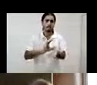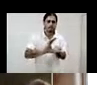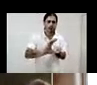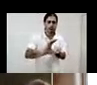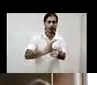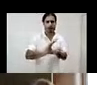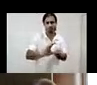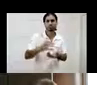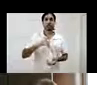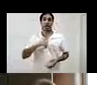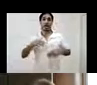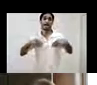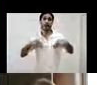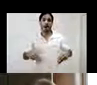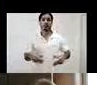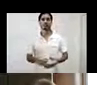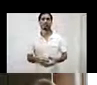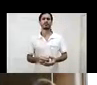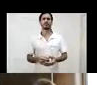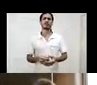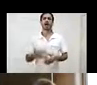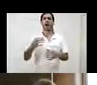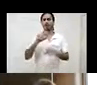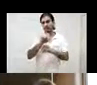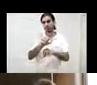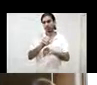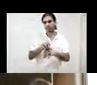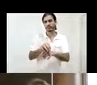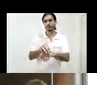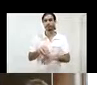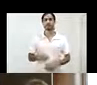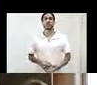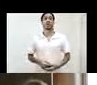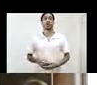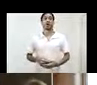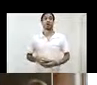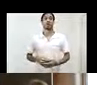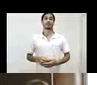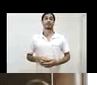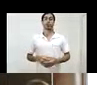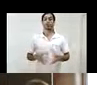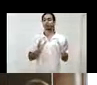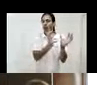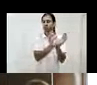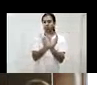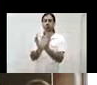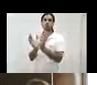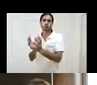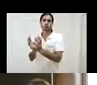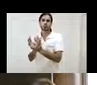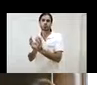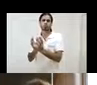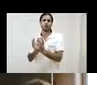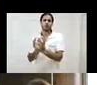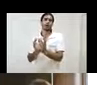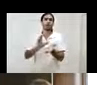nas instituições, dos órgãos de fomento, a gente sabe disso. O quanto que as engenharias recebem mais, o